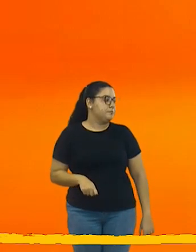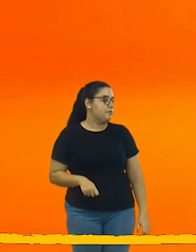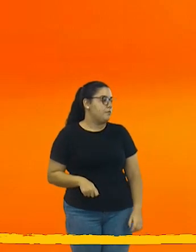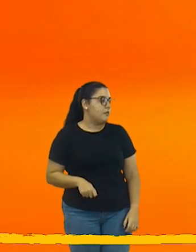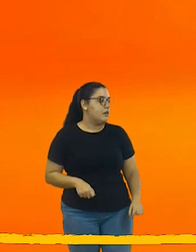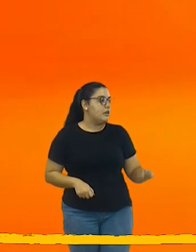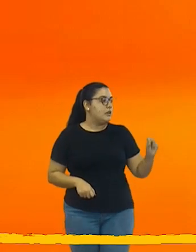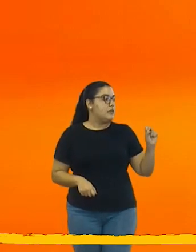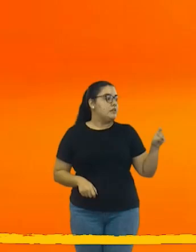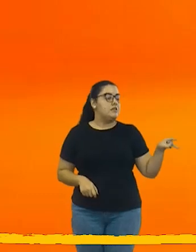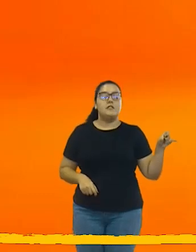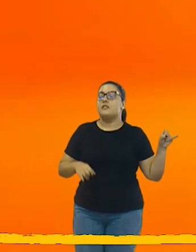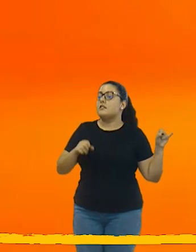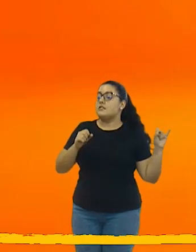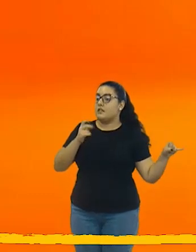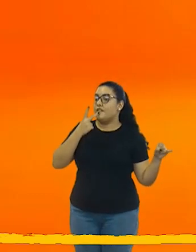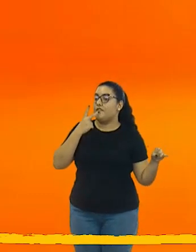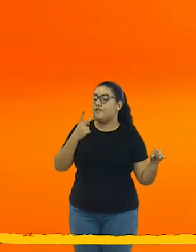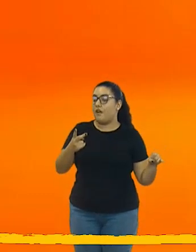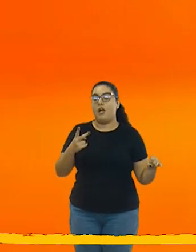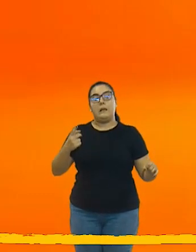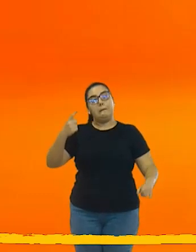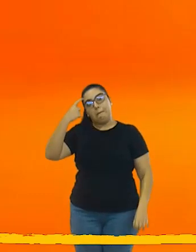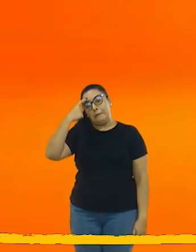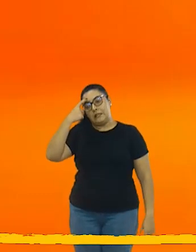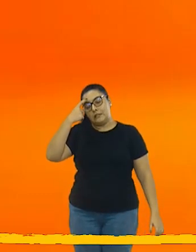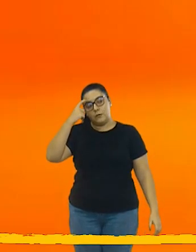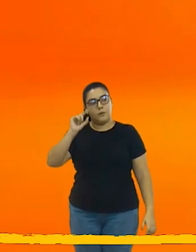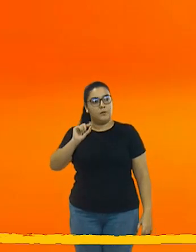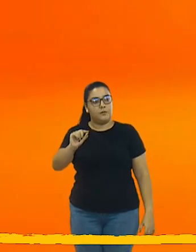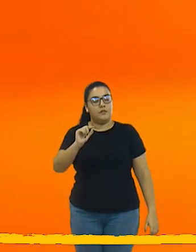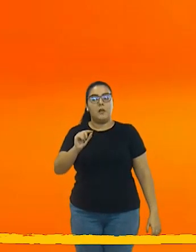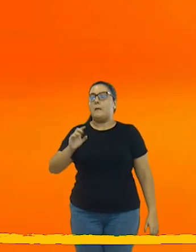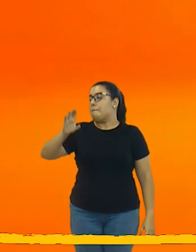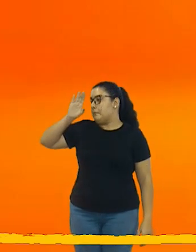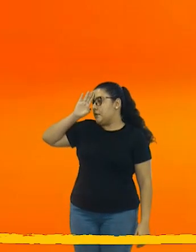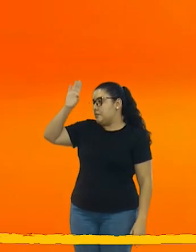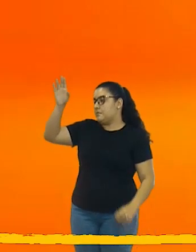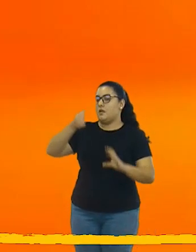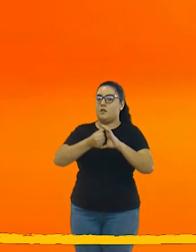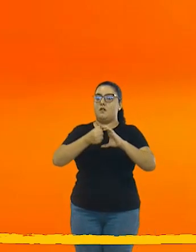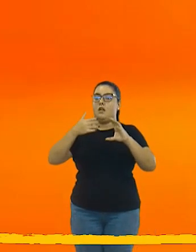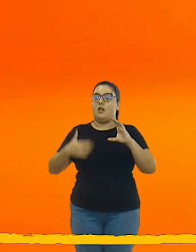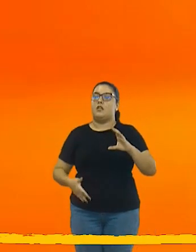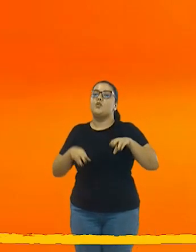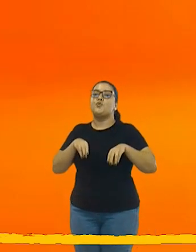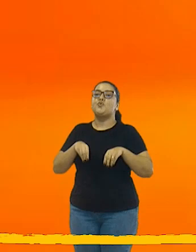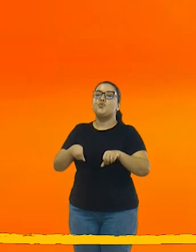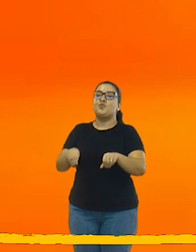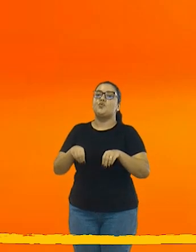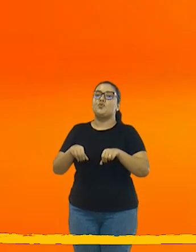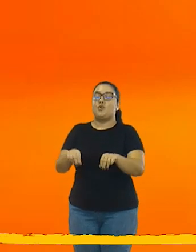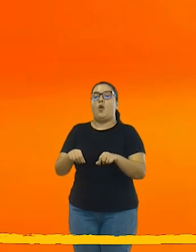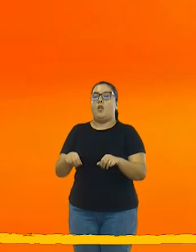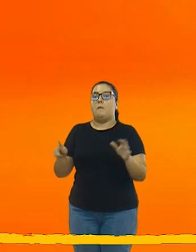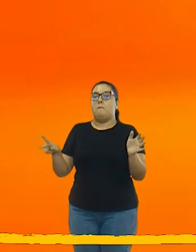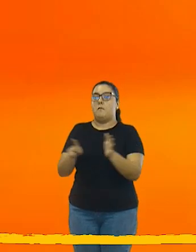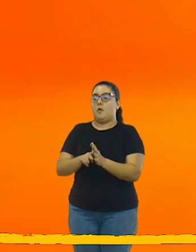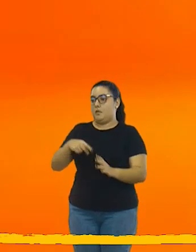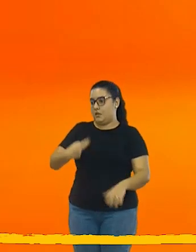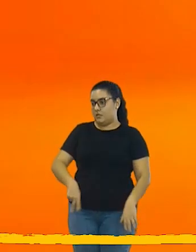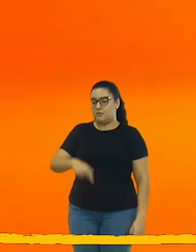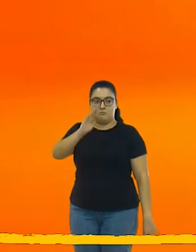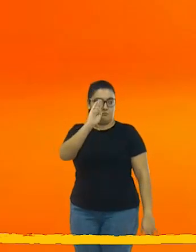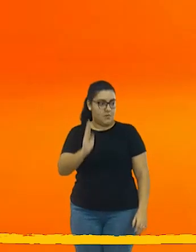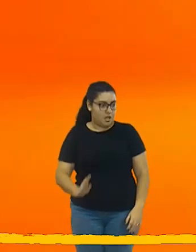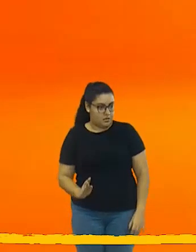quando ele fala expansão das terras agricultáveis, pensa comigo. Qual é a principal característica do solo, por exemplo, do cerrado brasileiro?